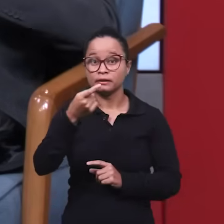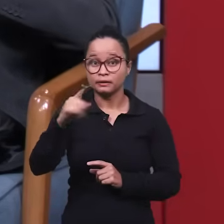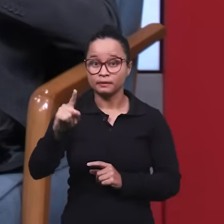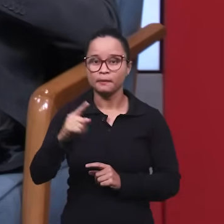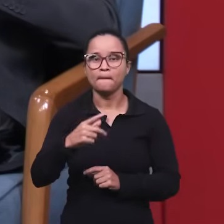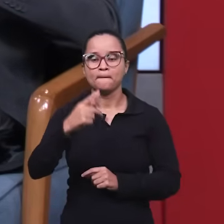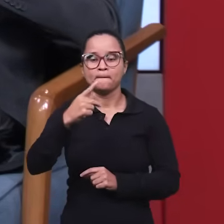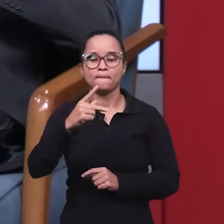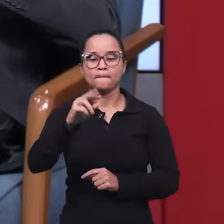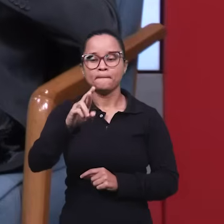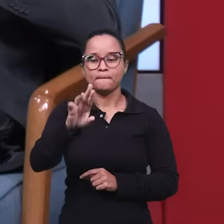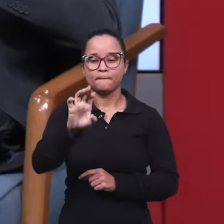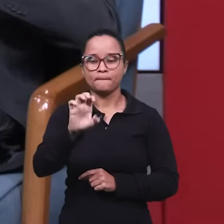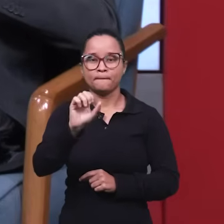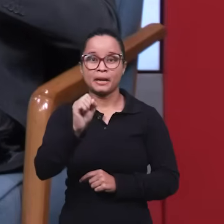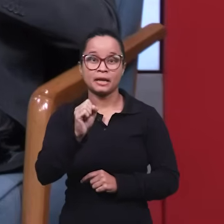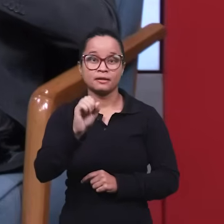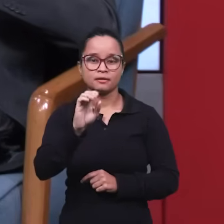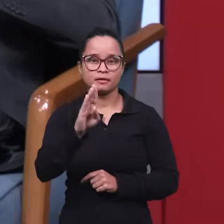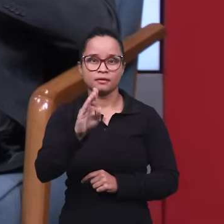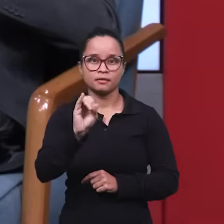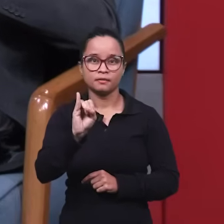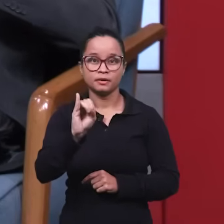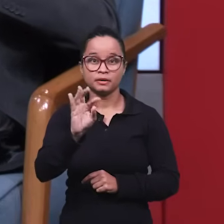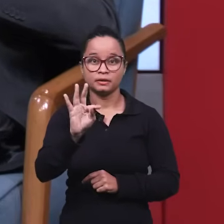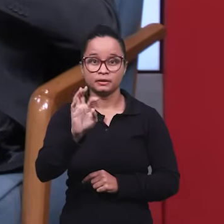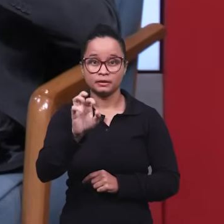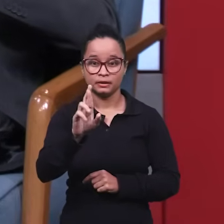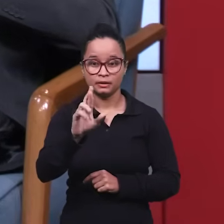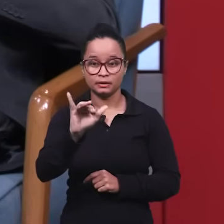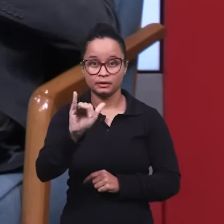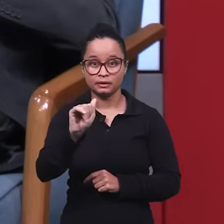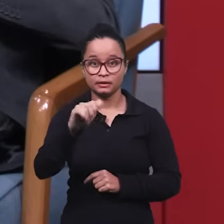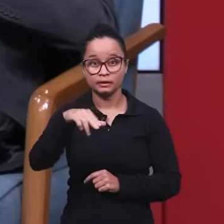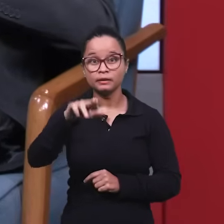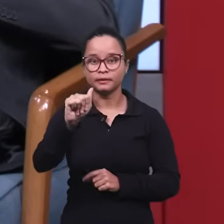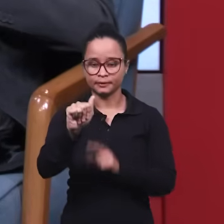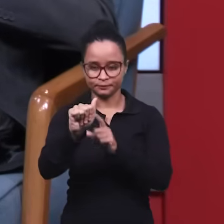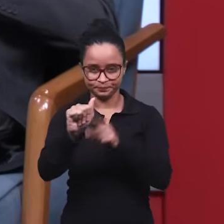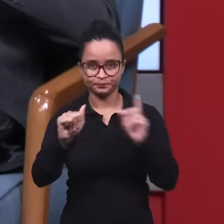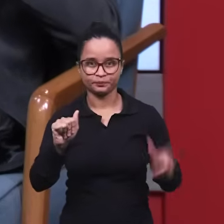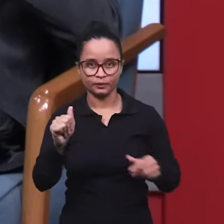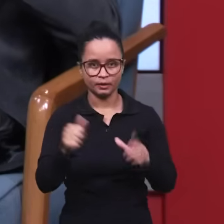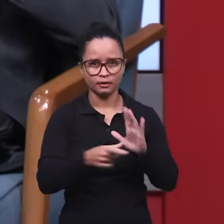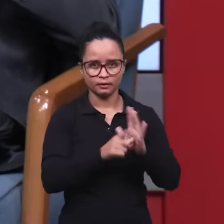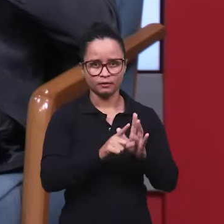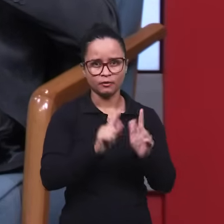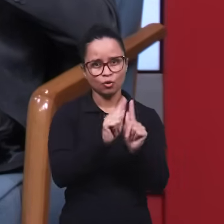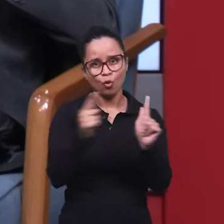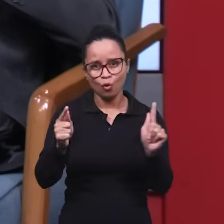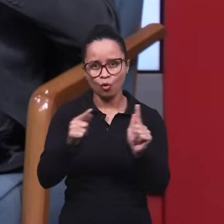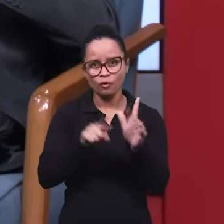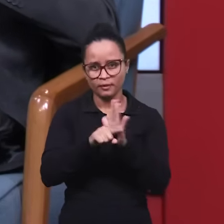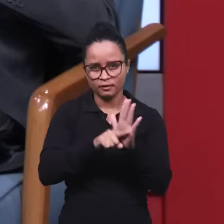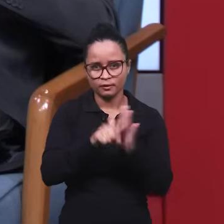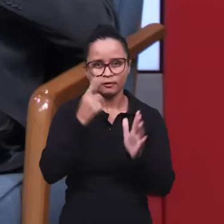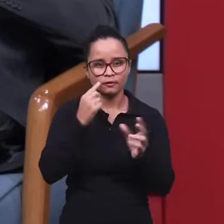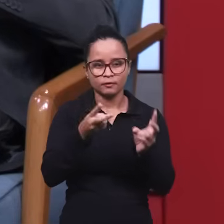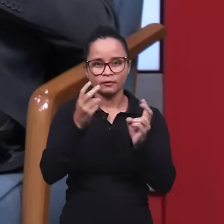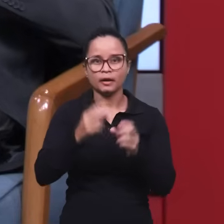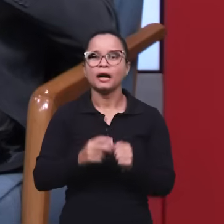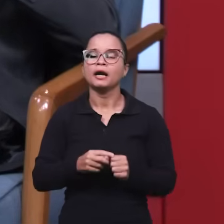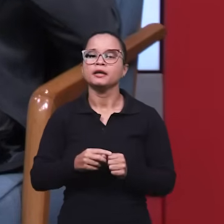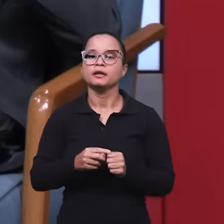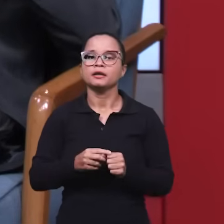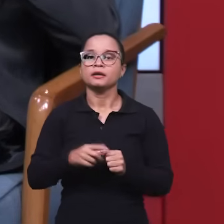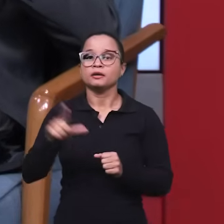tá? Em 1978, antes de morrer, Jonas teve a revelação de que o nome teria que ser mudado, né?